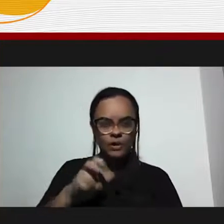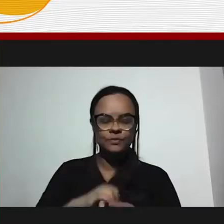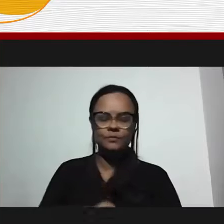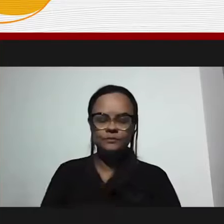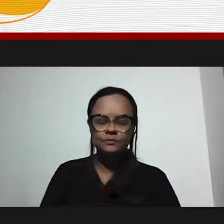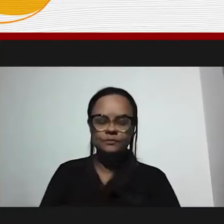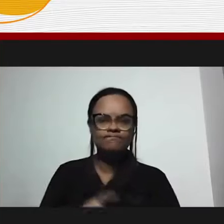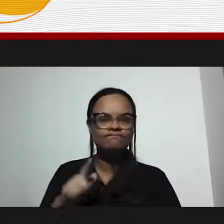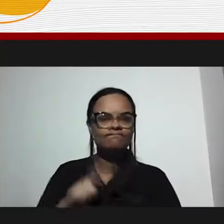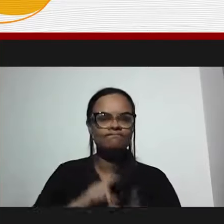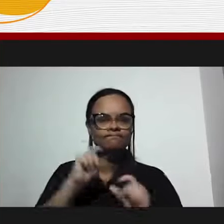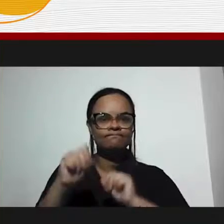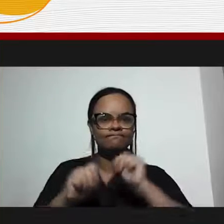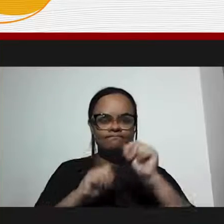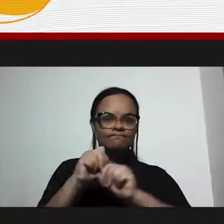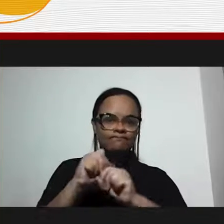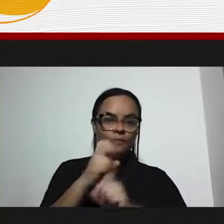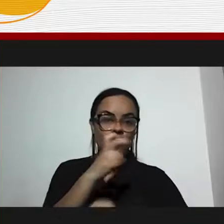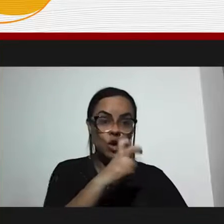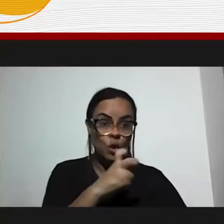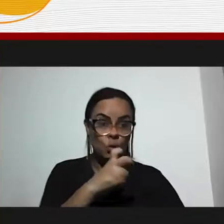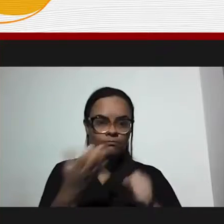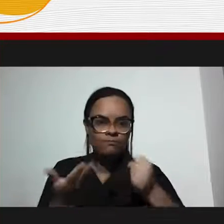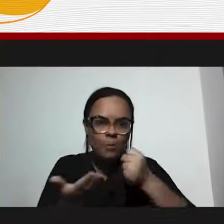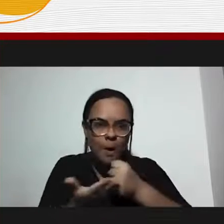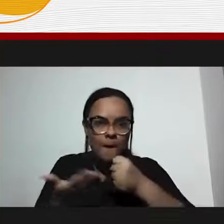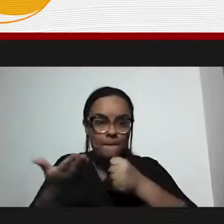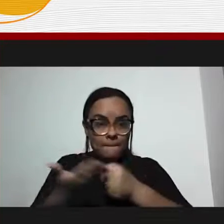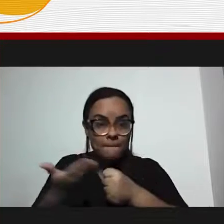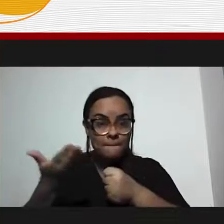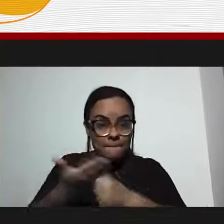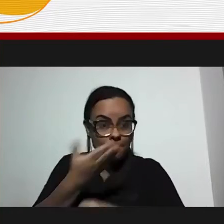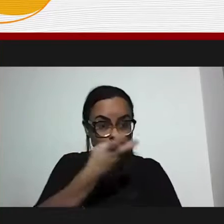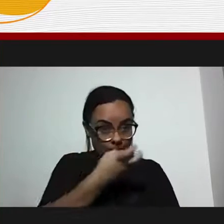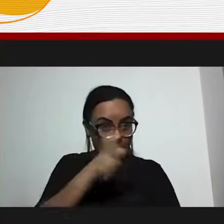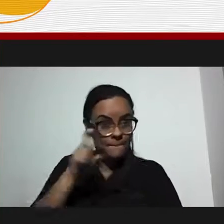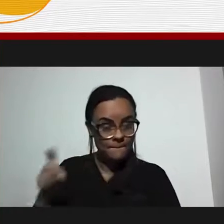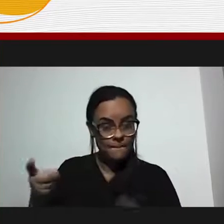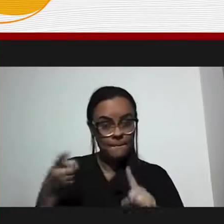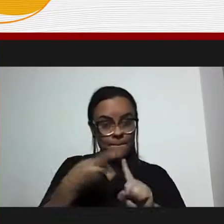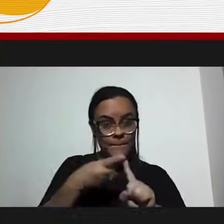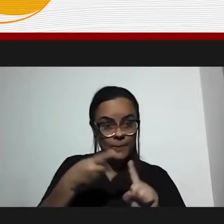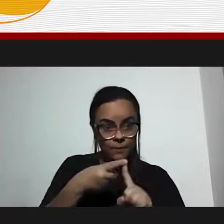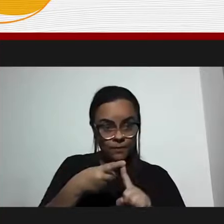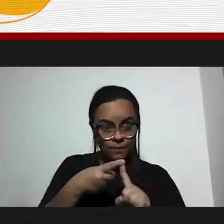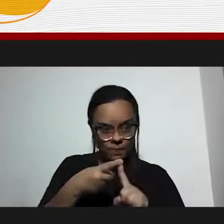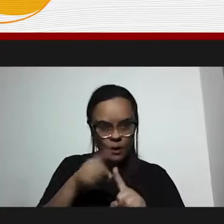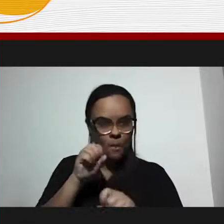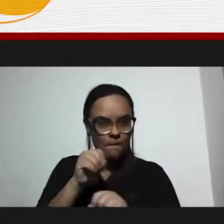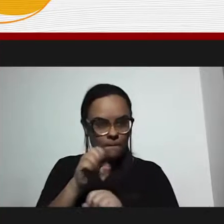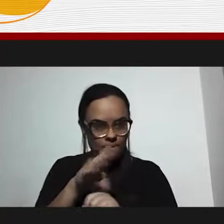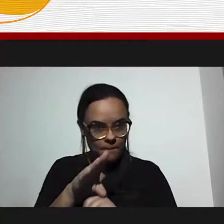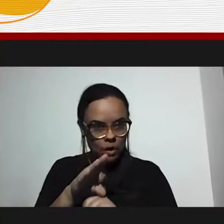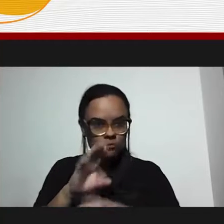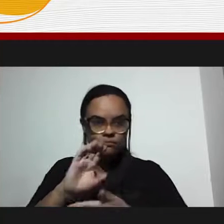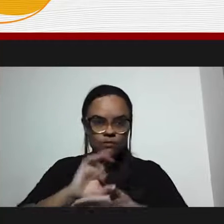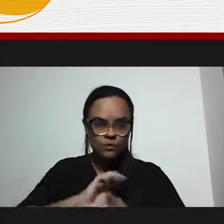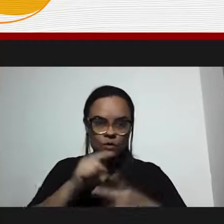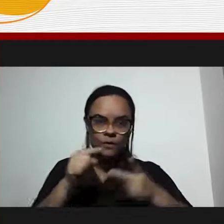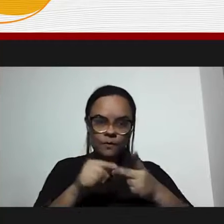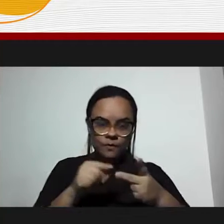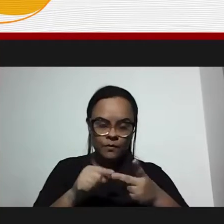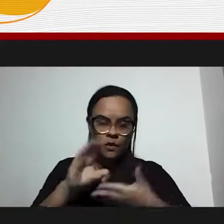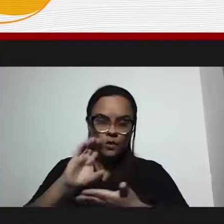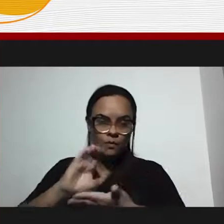ele tem 5 níveis de bolsa. A primeira é a bolsa estudantil, a segunda,